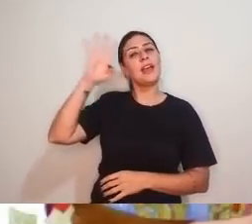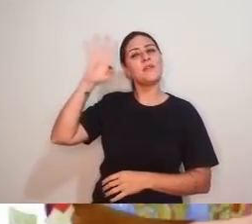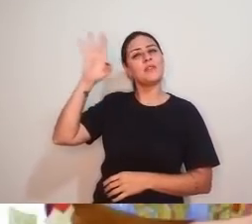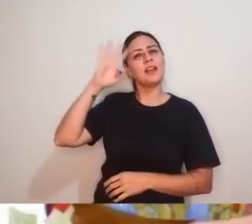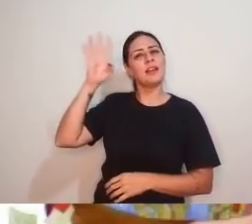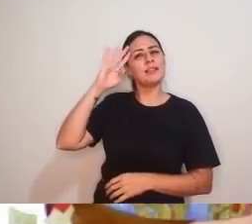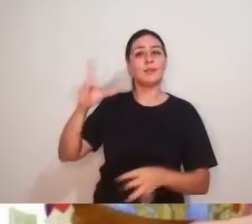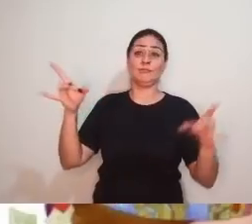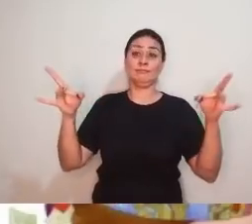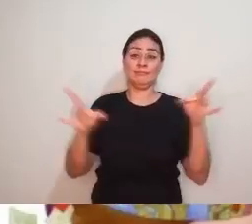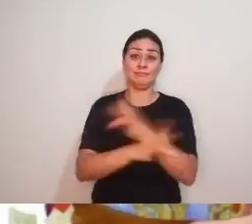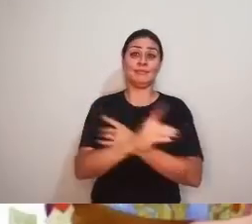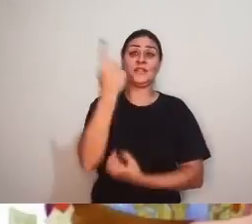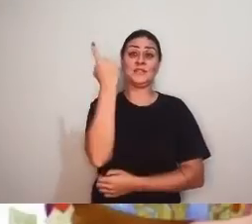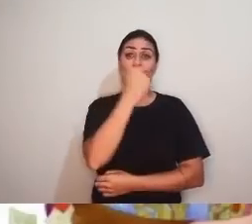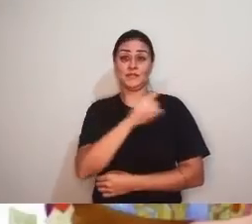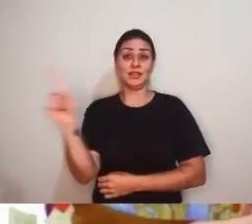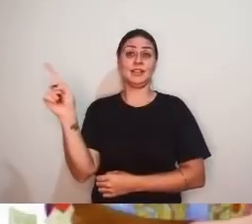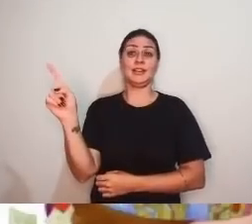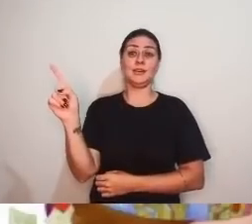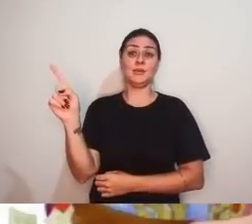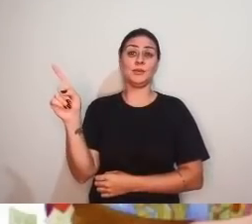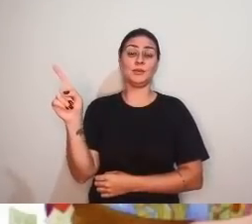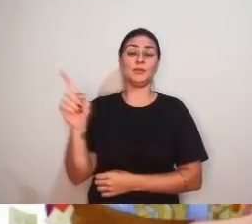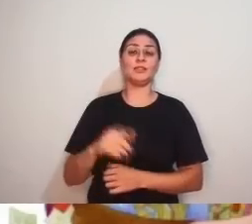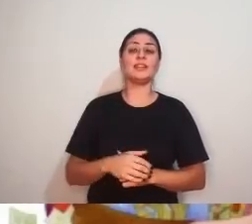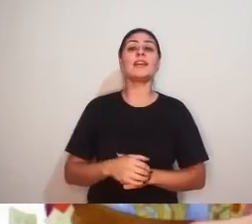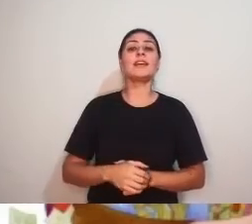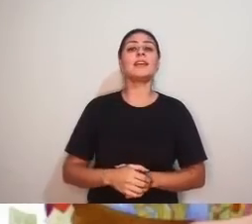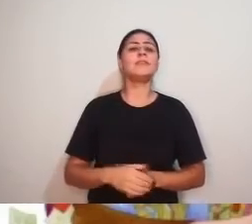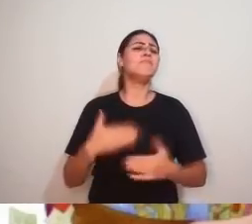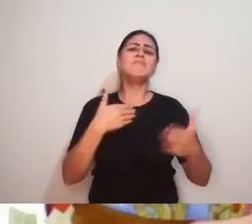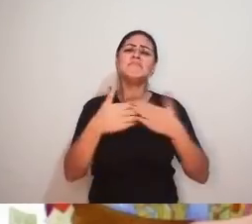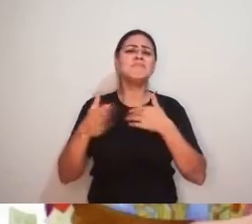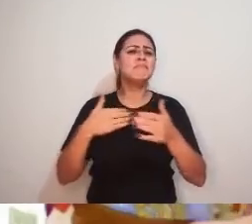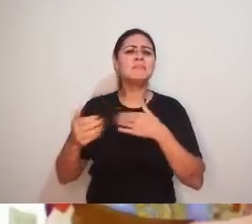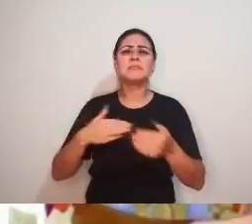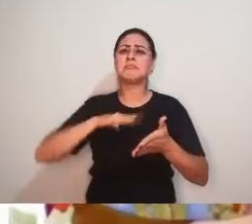E para encerrar minha reflexão aqui com vocês, minhas queridas colegas Adriana e Claudineia,